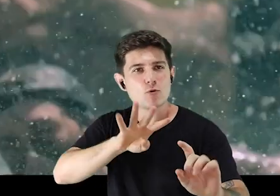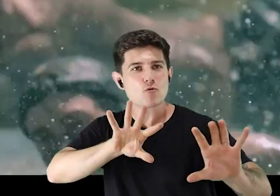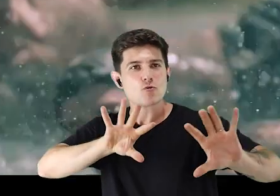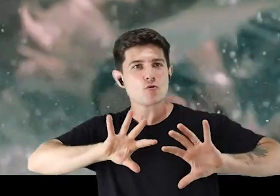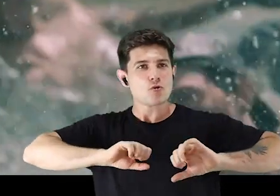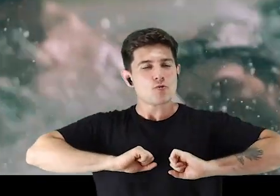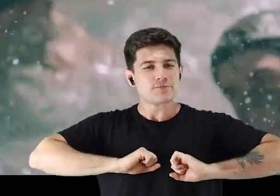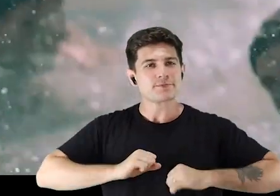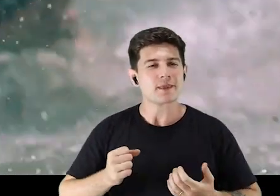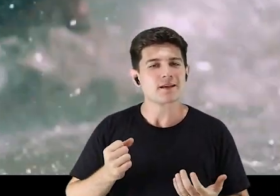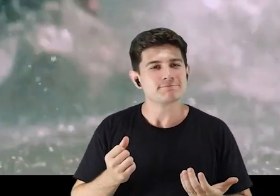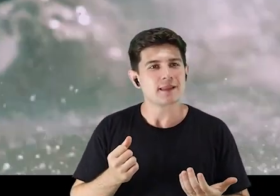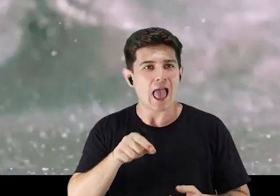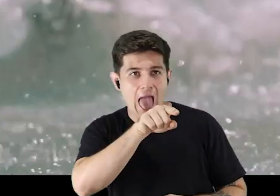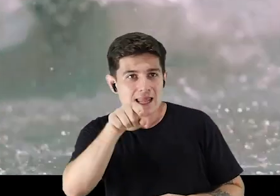verdade,